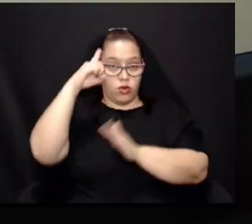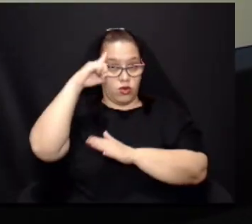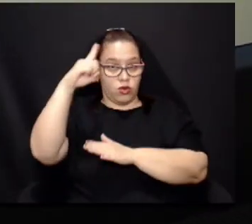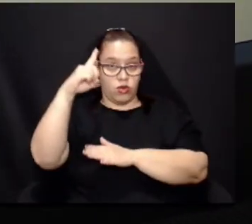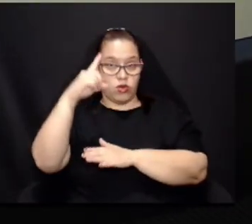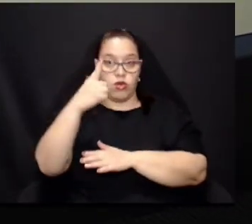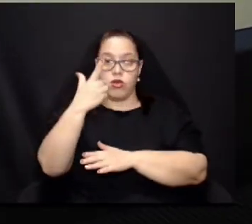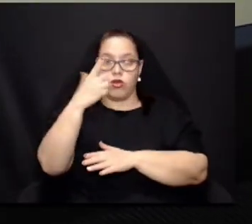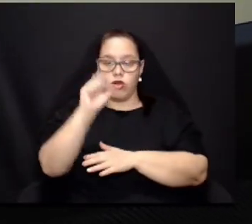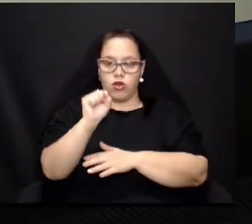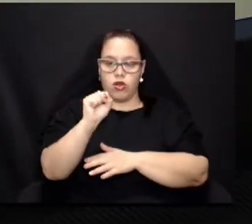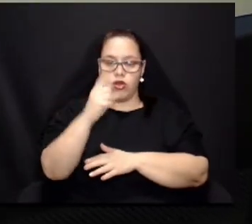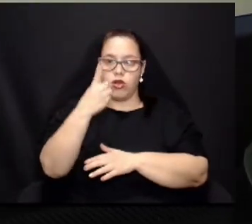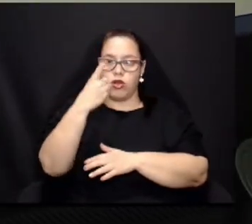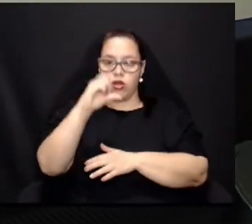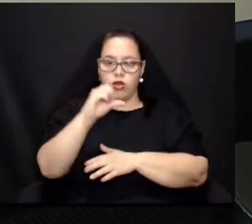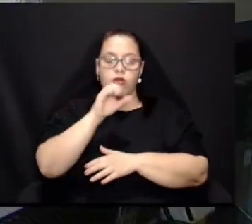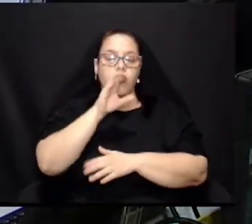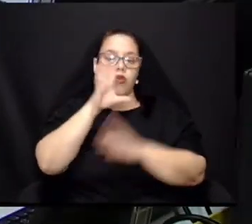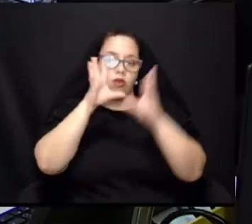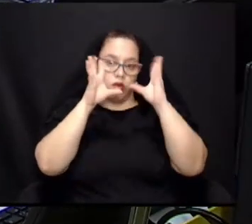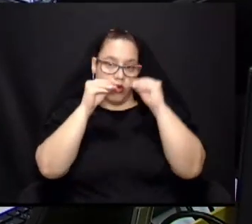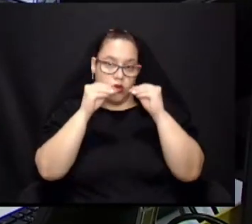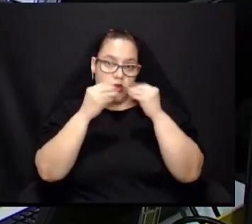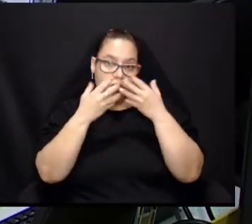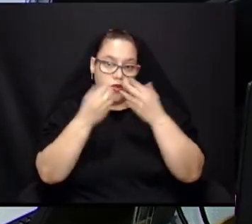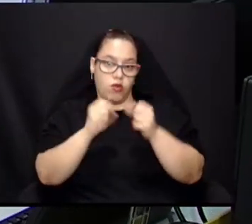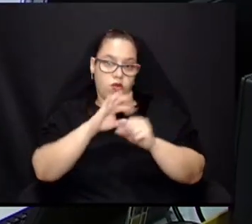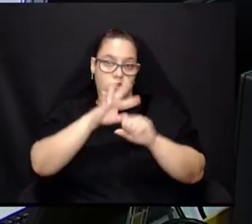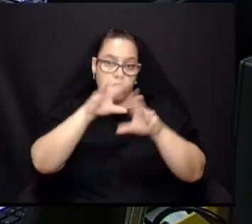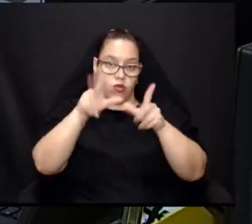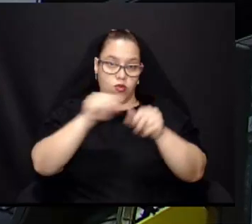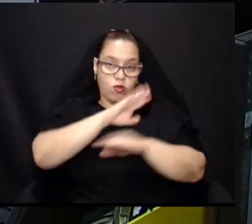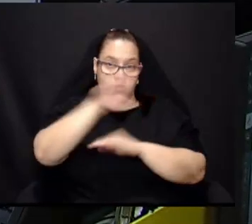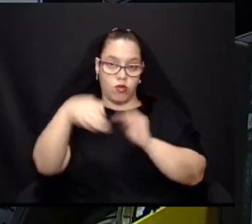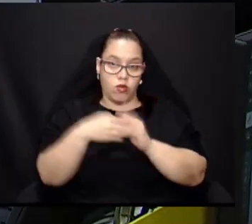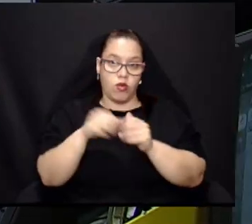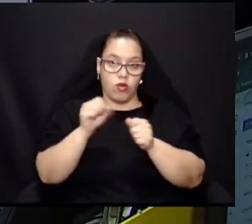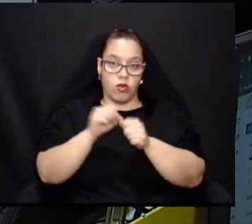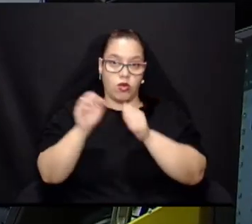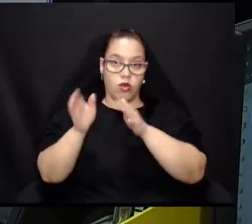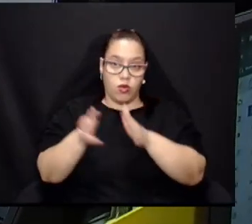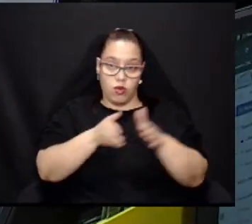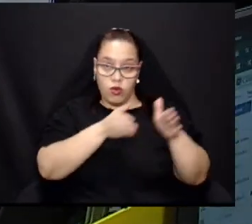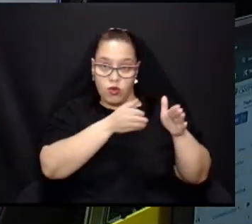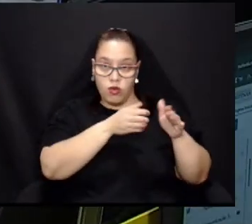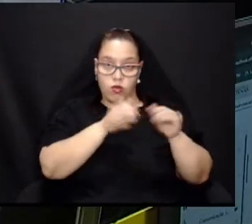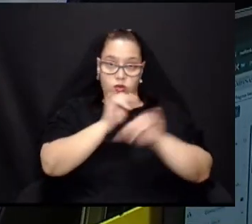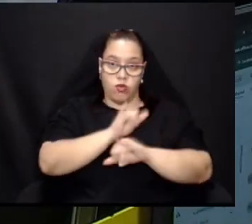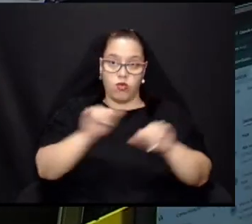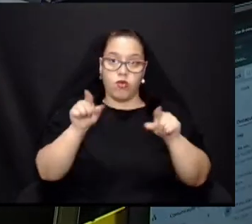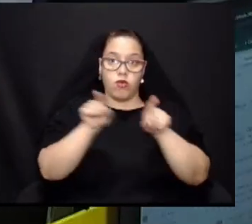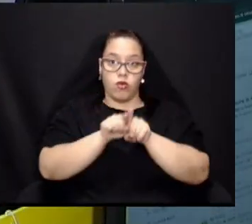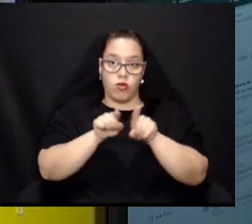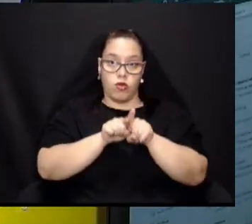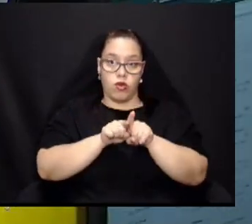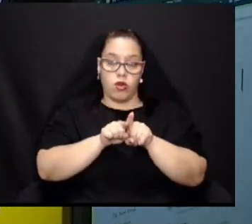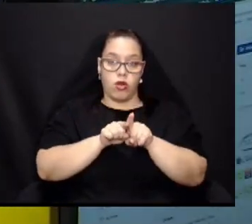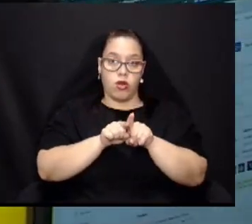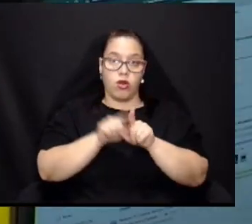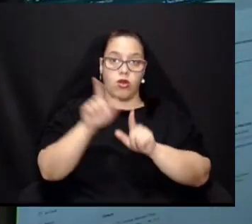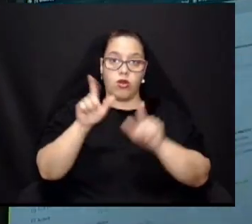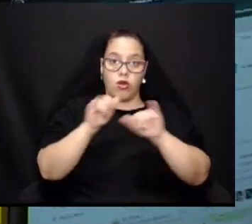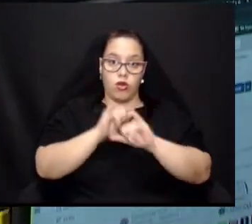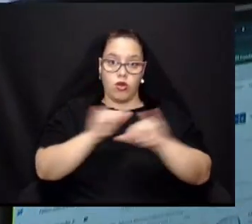19 horas, a população recebe tudo que a gente produziu de matérias. Temos também para a imprensa, que chama Câmara